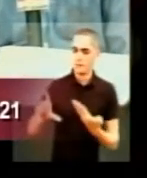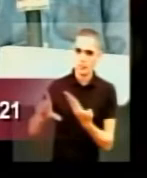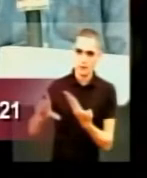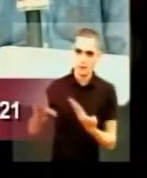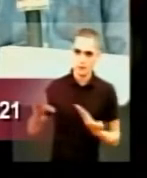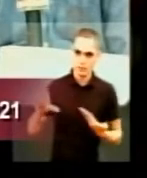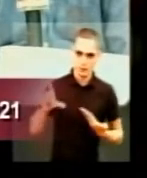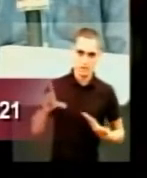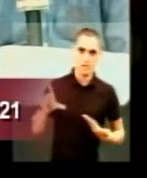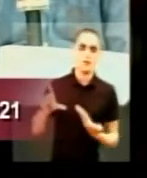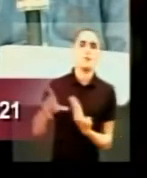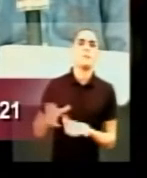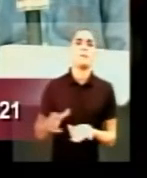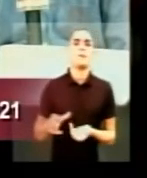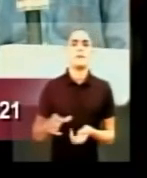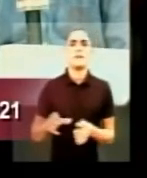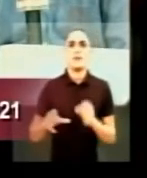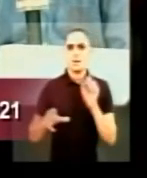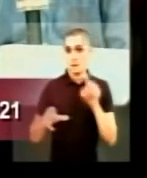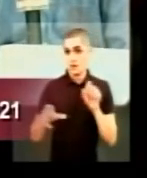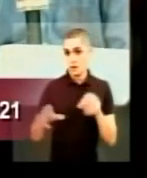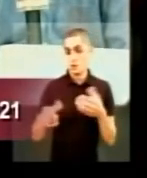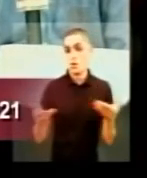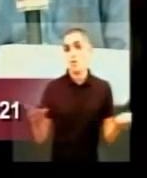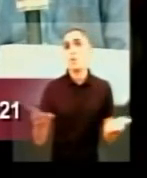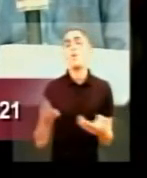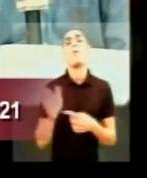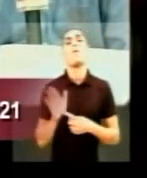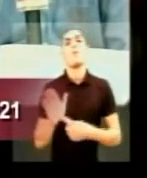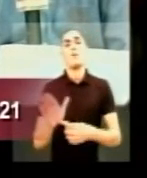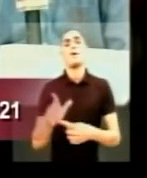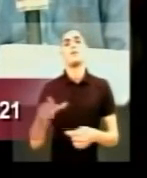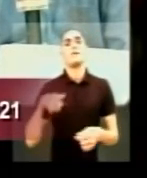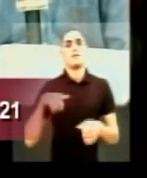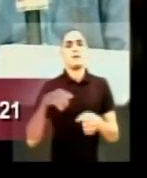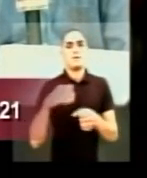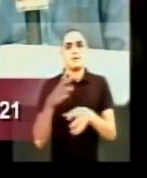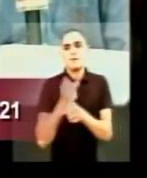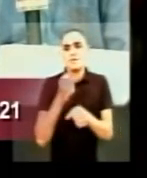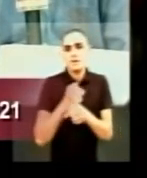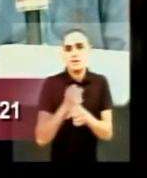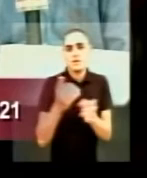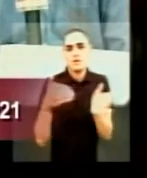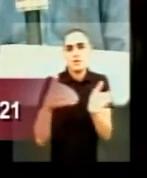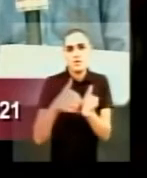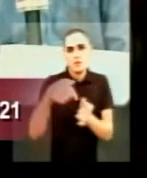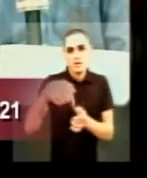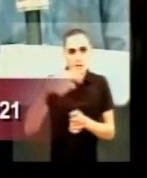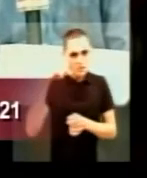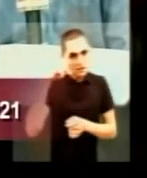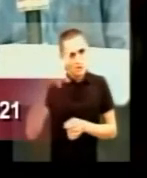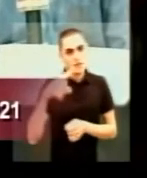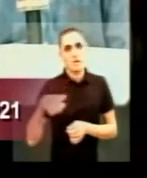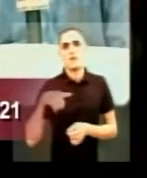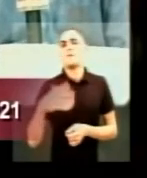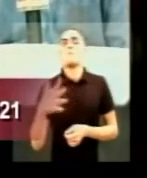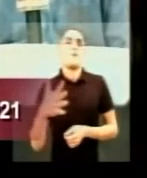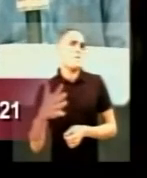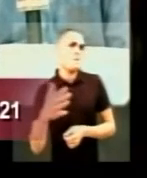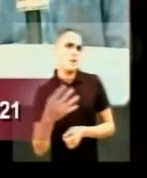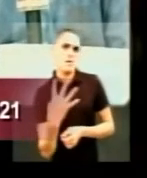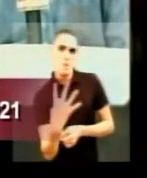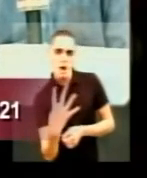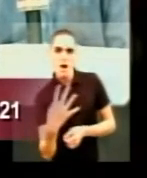nós hoje estamos com uma média móvel em torno de 4 óbitos, que